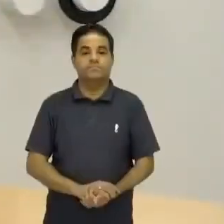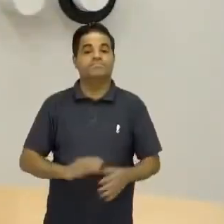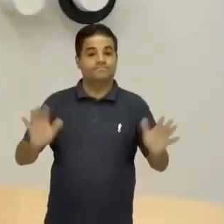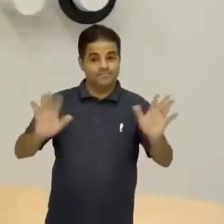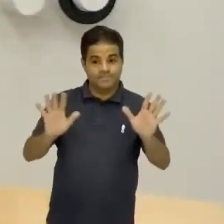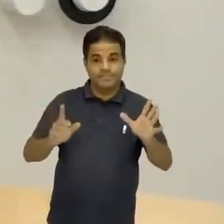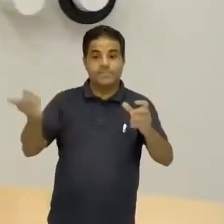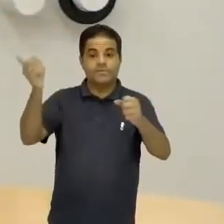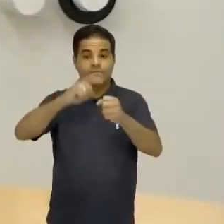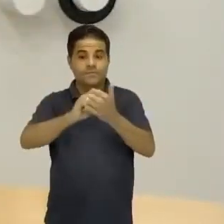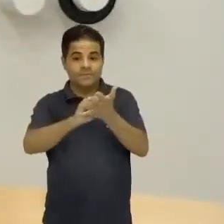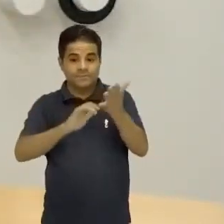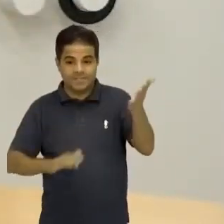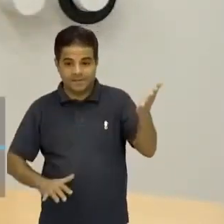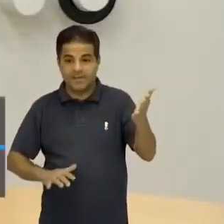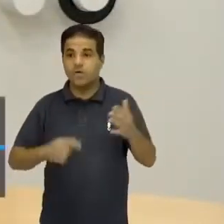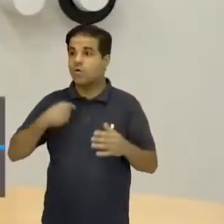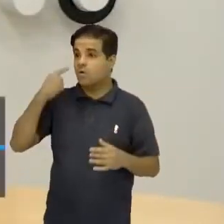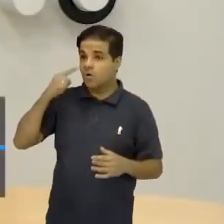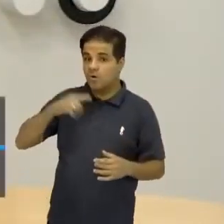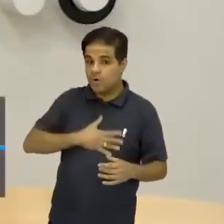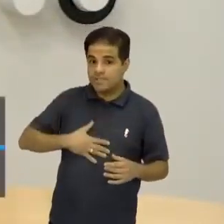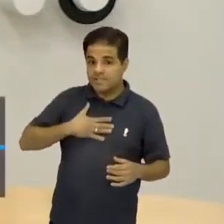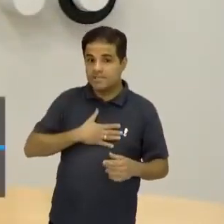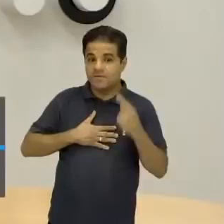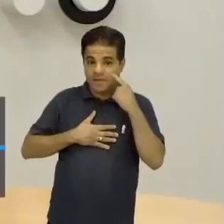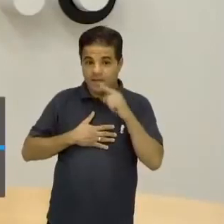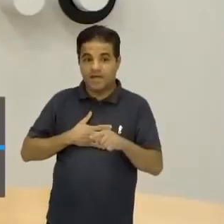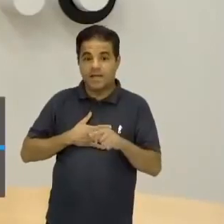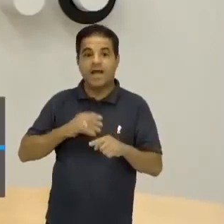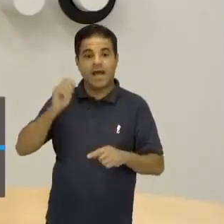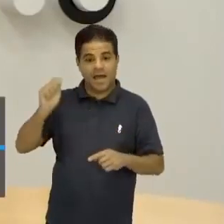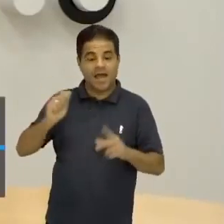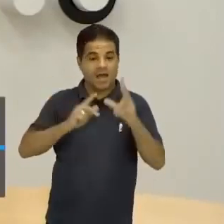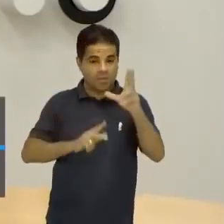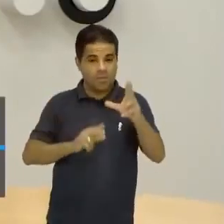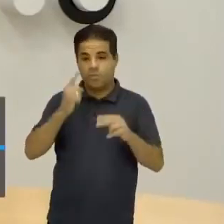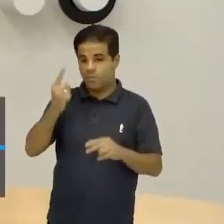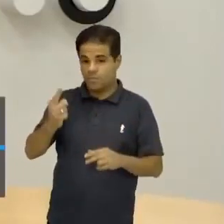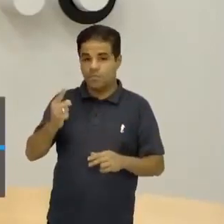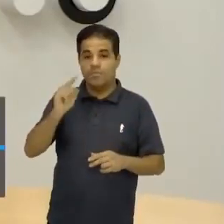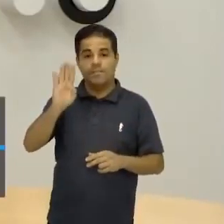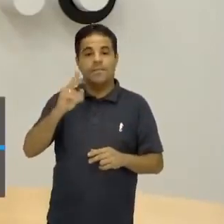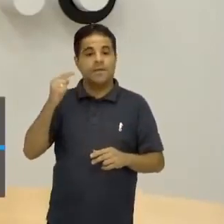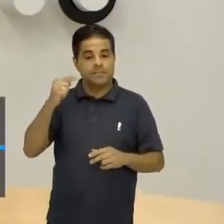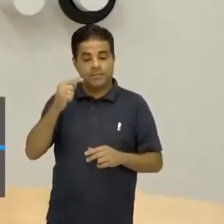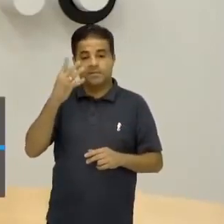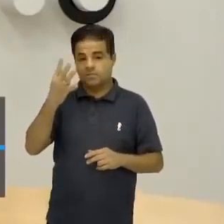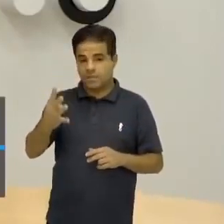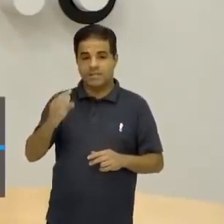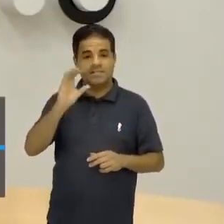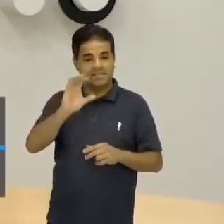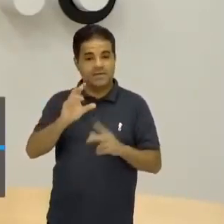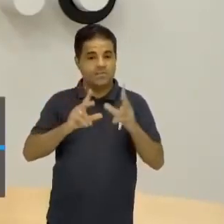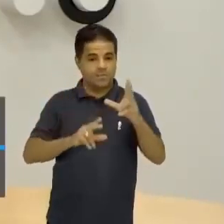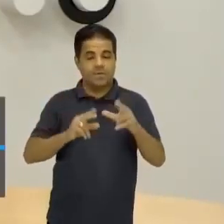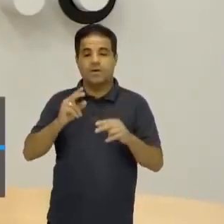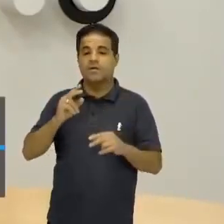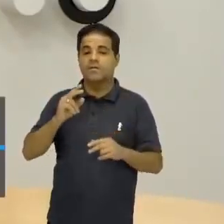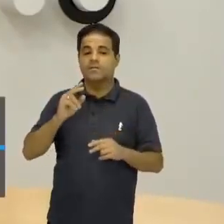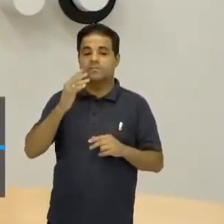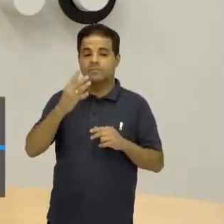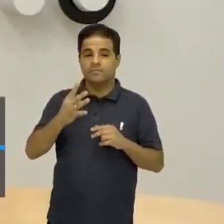Voltamos da atividade. Gostei de ver. Olha, A é igual a 1, B é igual a menos 4, C é igual